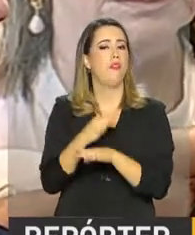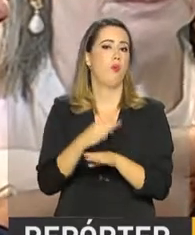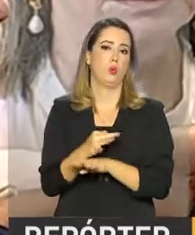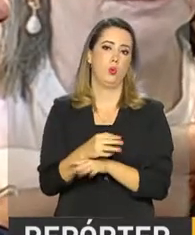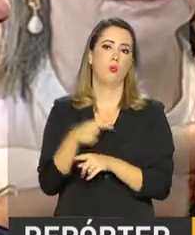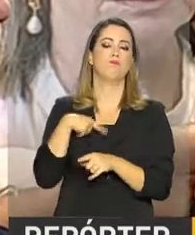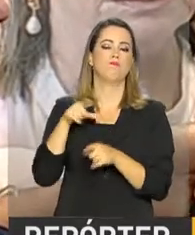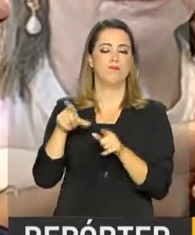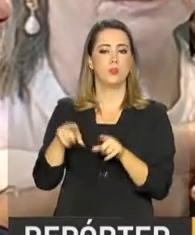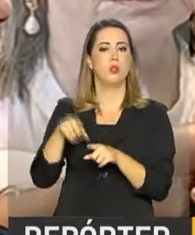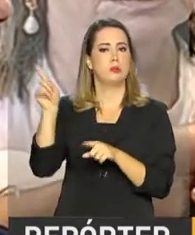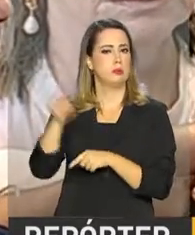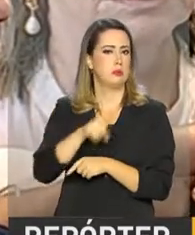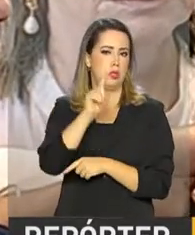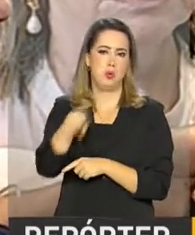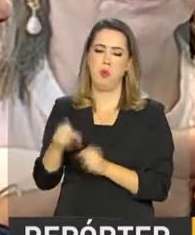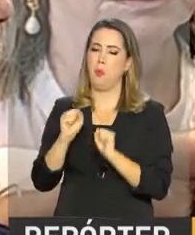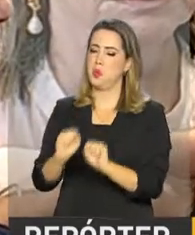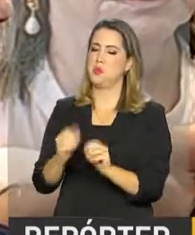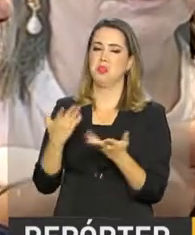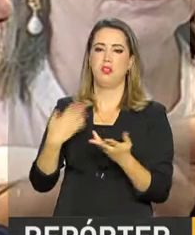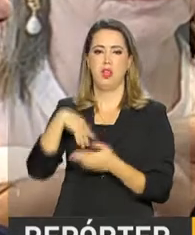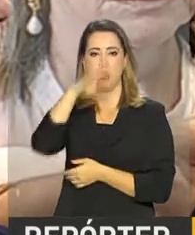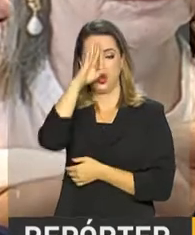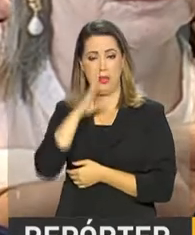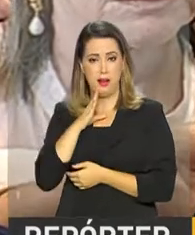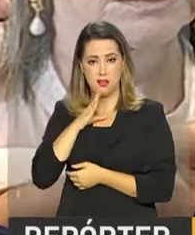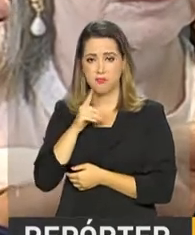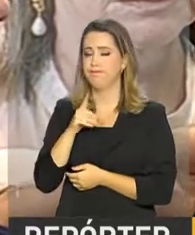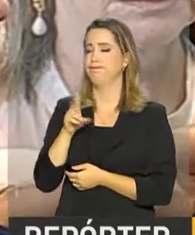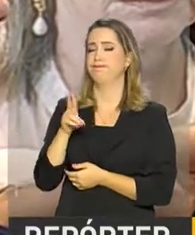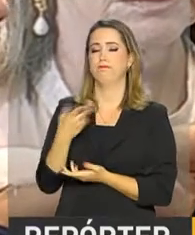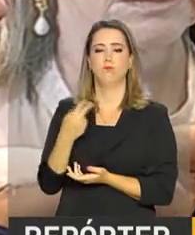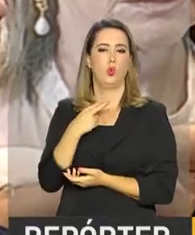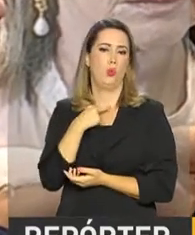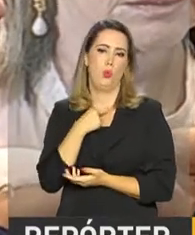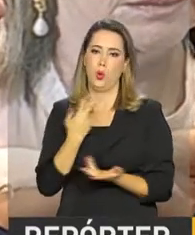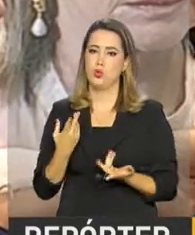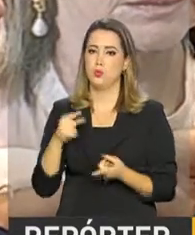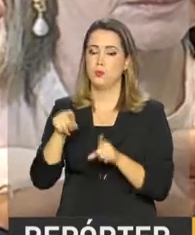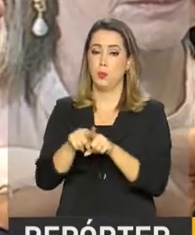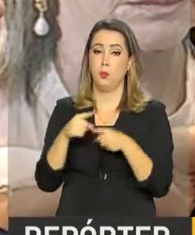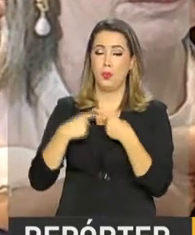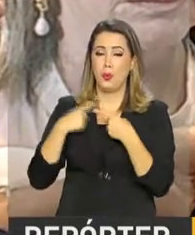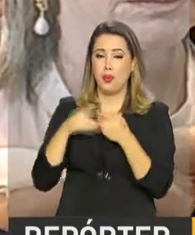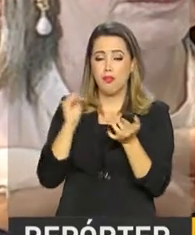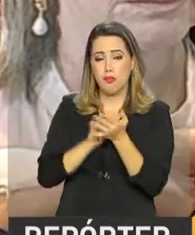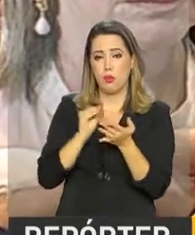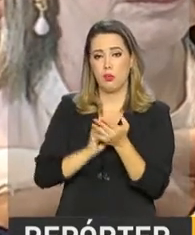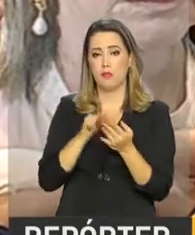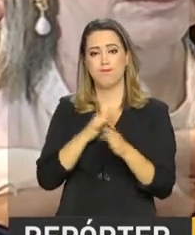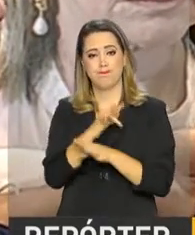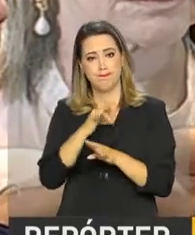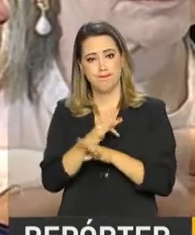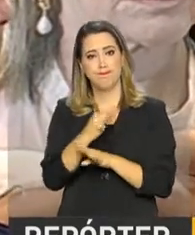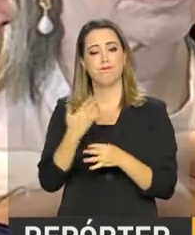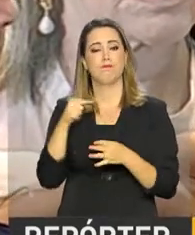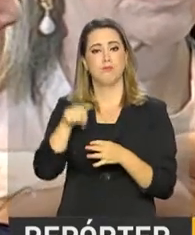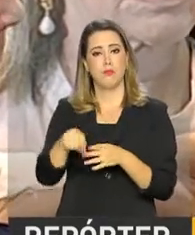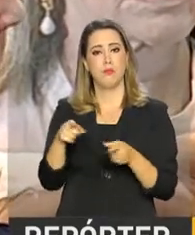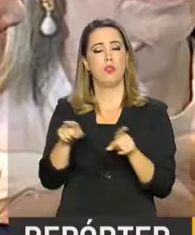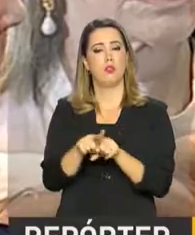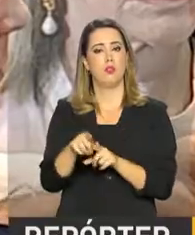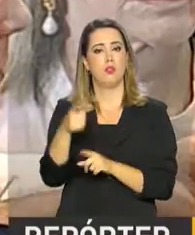terão eliminada a possibilidade de ter direito novamente à gratuidade, já que não compareceram no ano